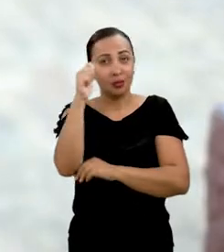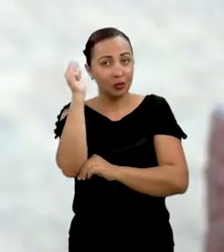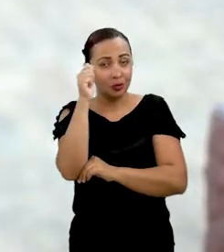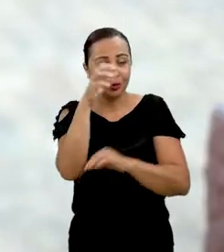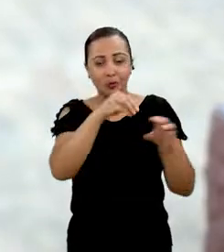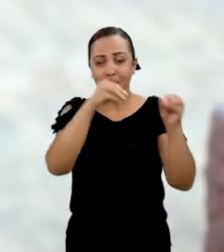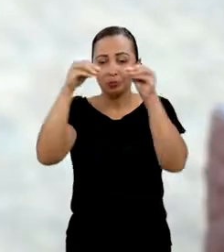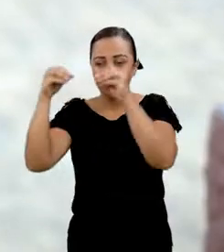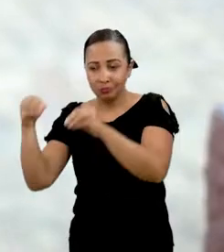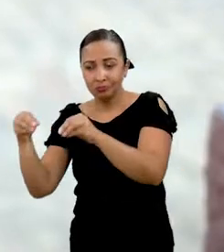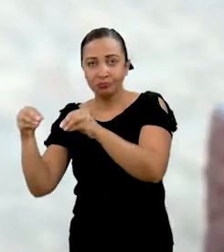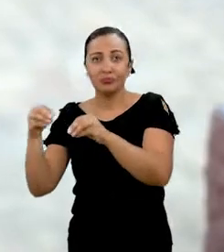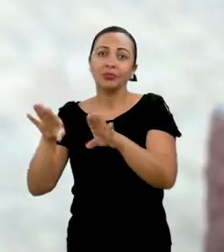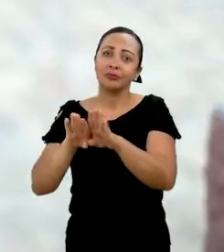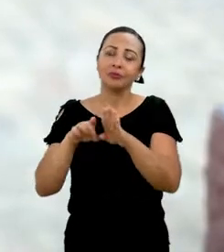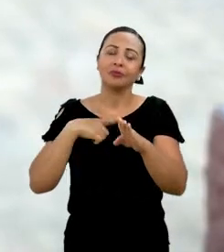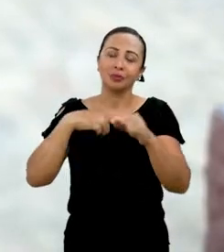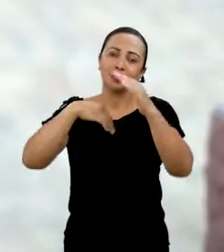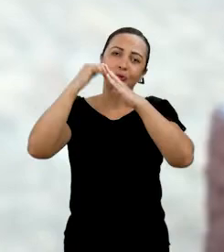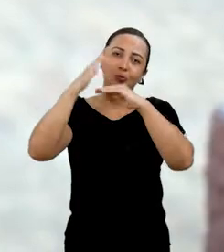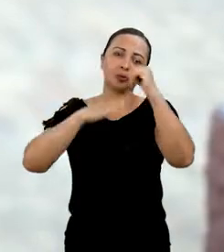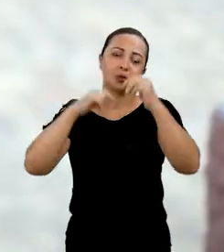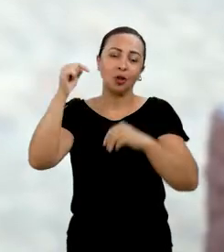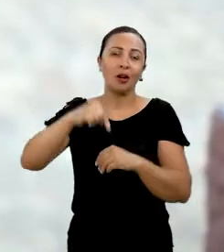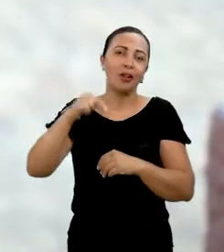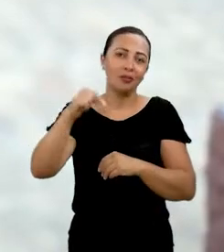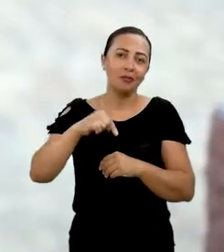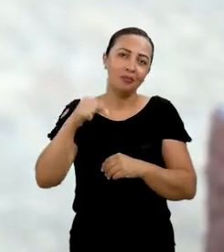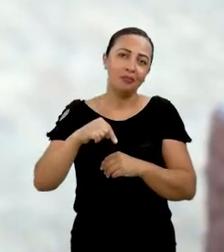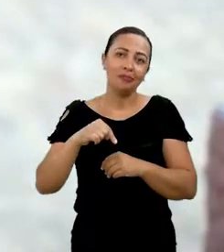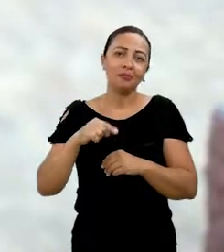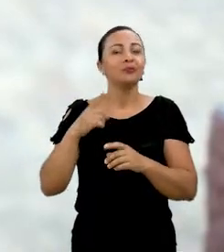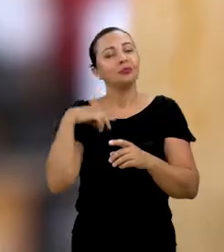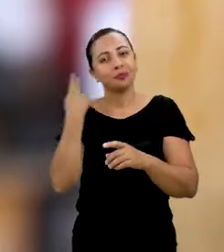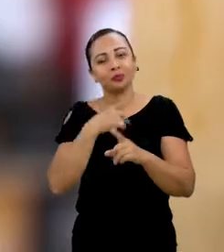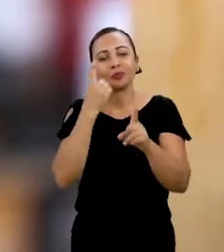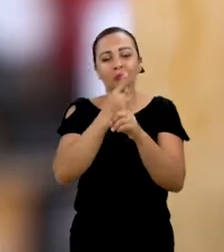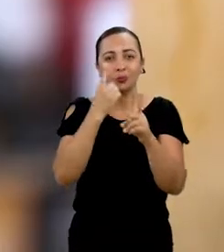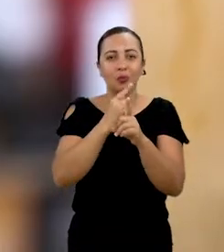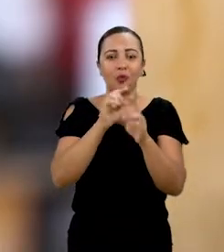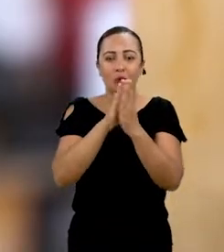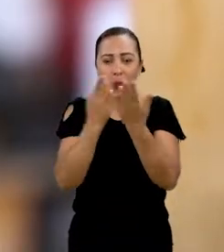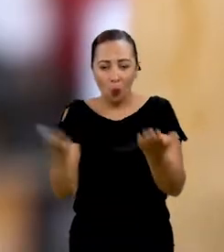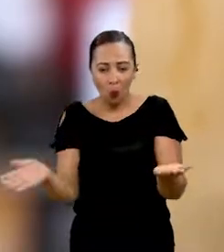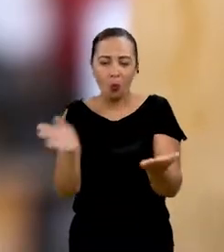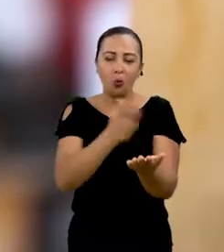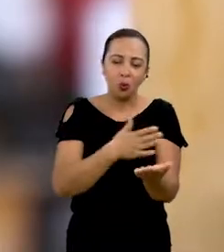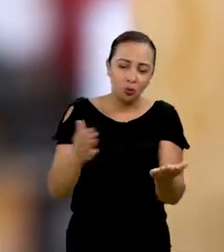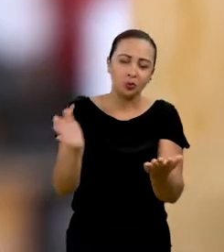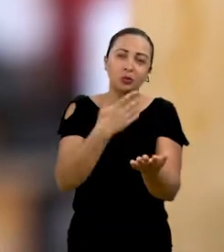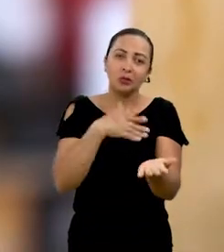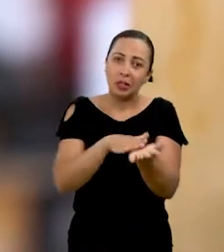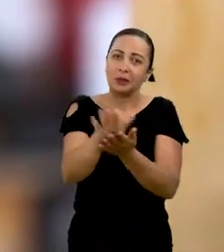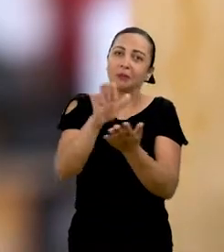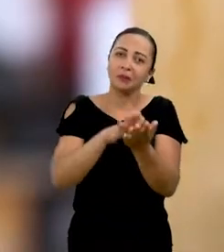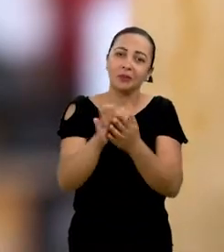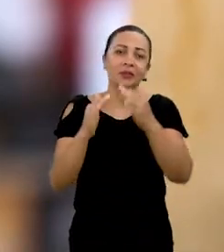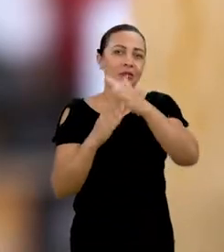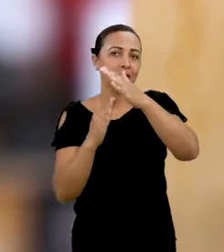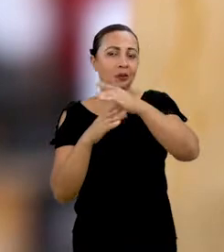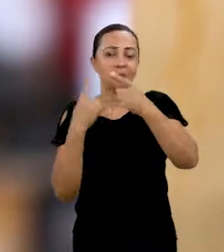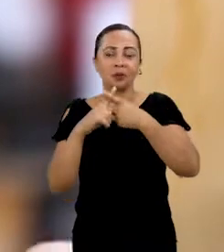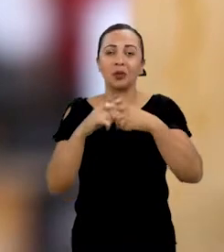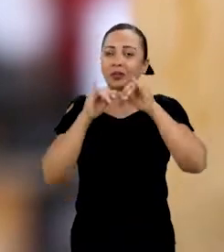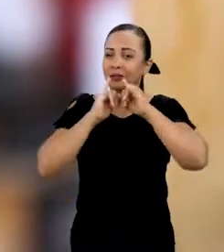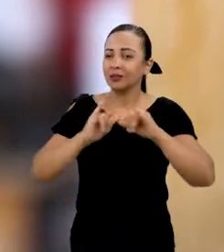para Sergipe. E tínhamos também os profissionais aqui. Isso a gente encontra nos jornais impressos do período, né? Porque